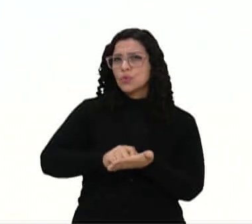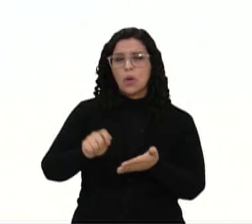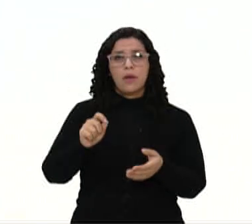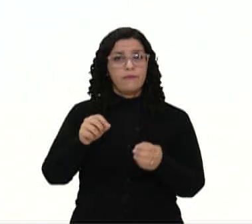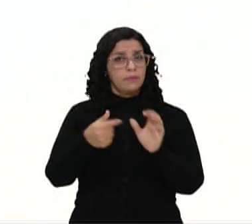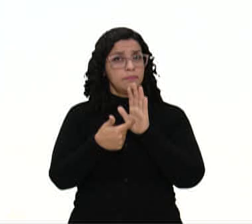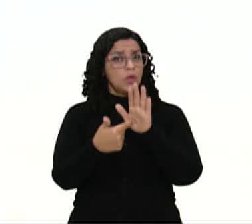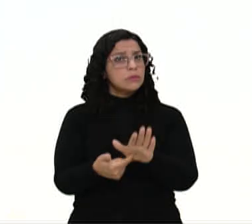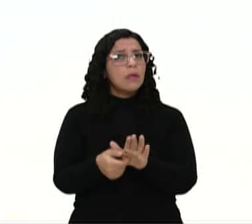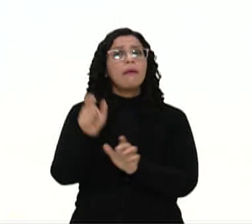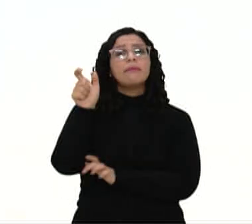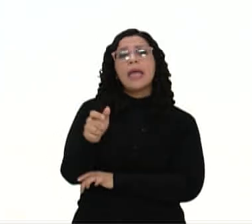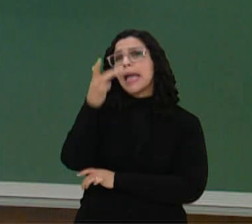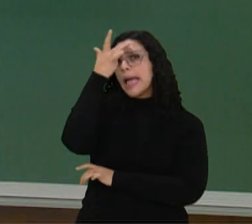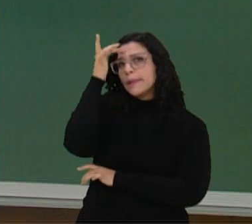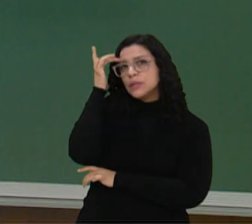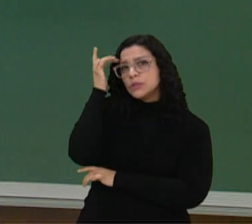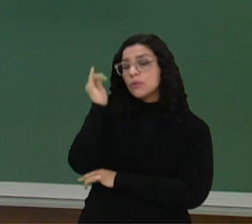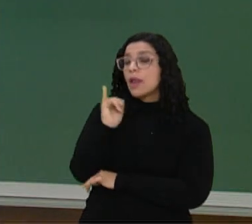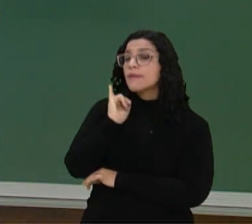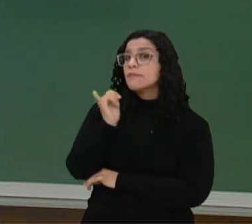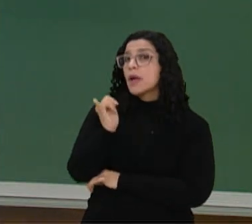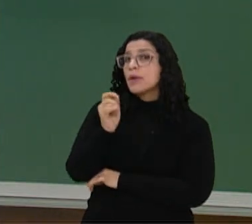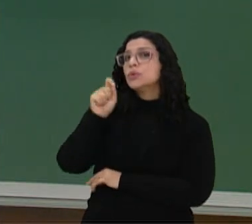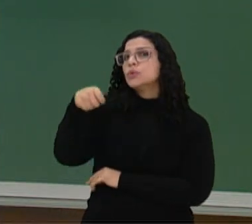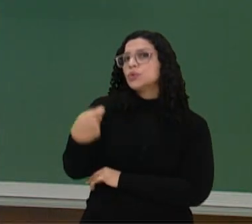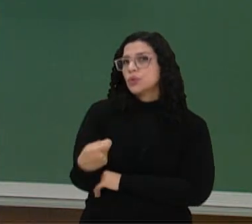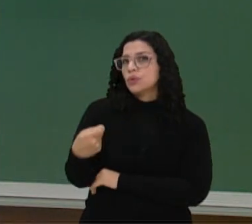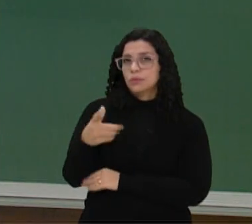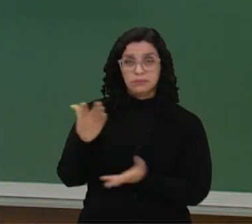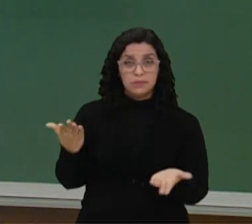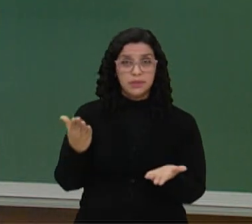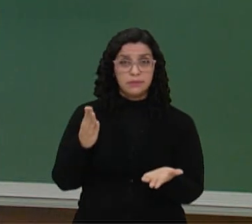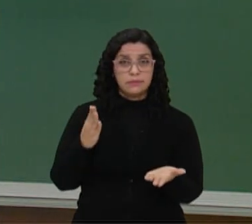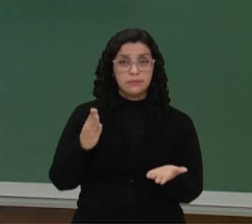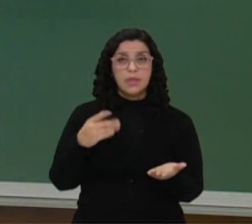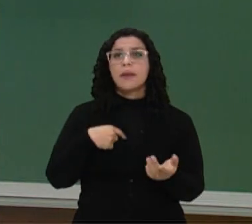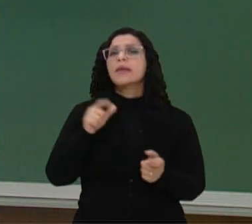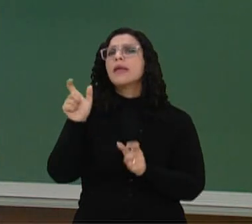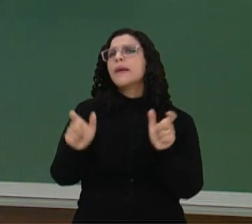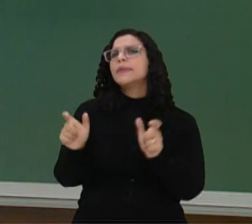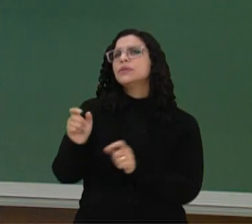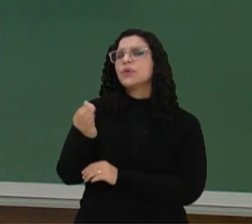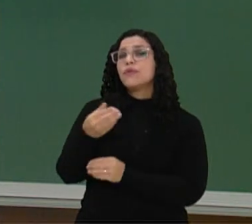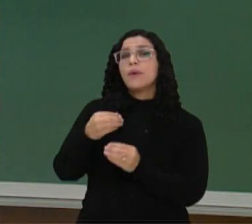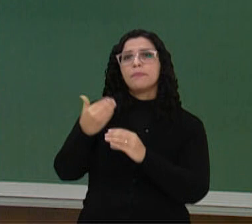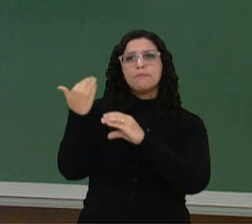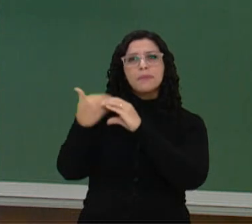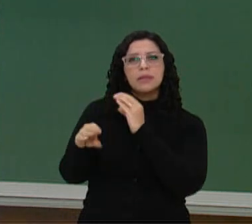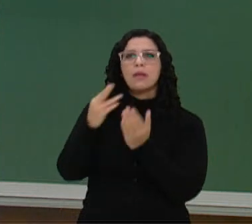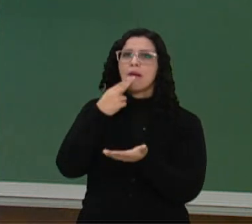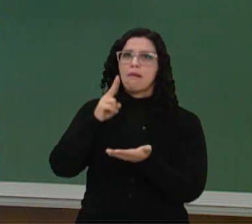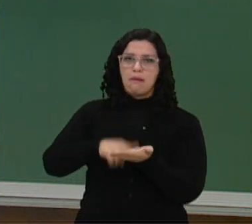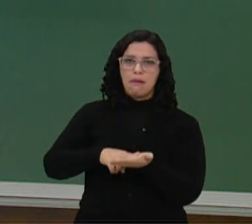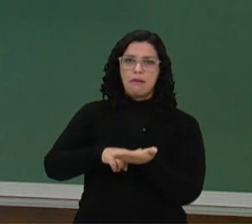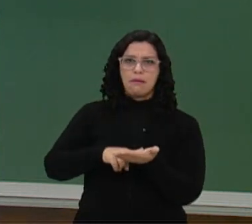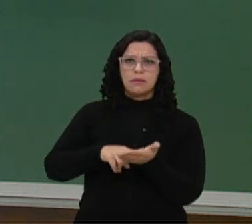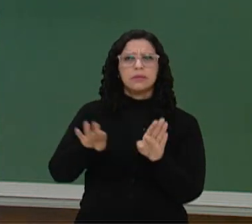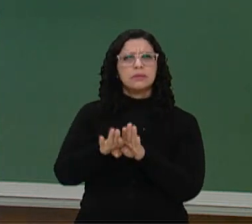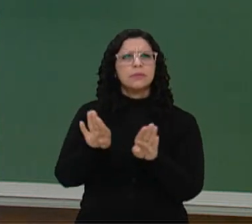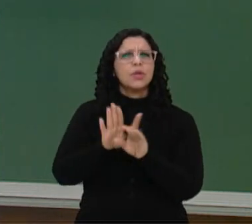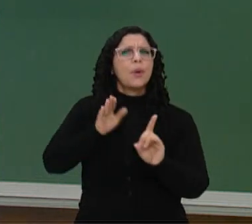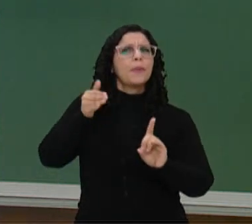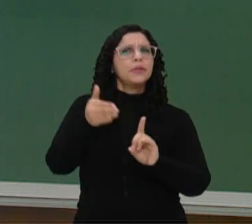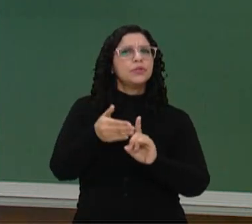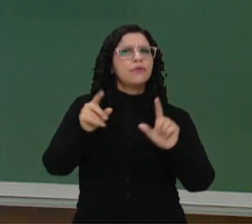carta aberta, já mostra ali, já destaca a quem ele está se dirigindo, para quem é destinada essa carta, para quem é